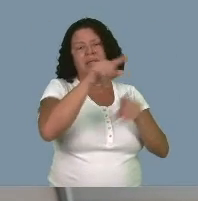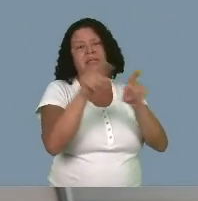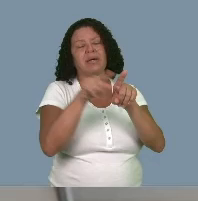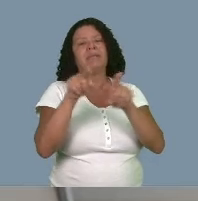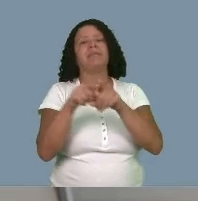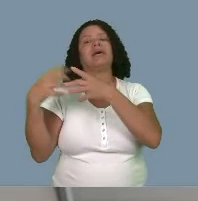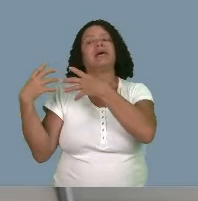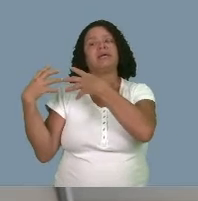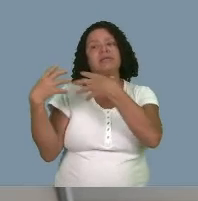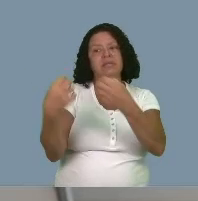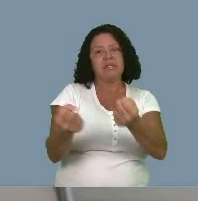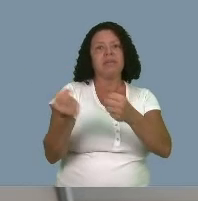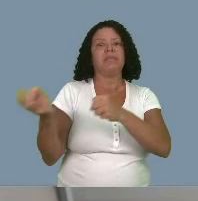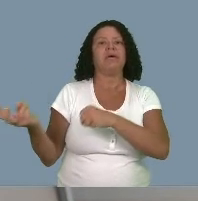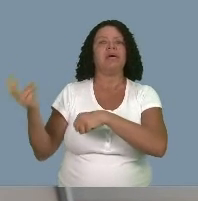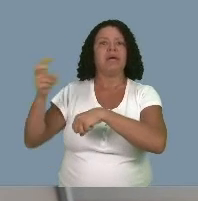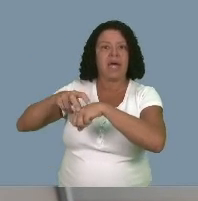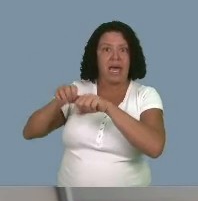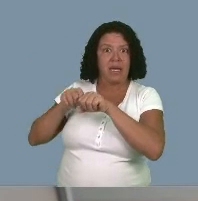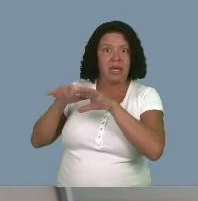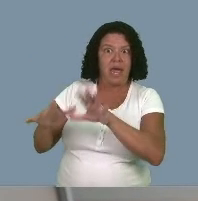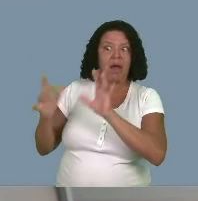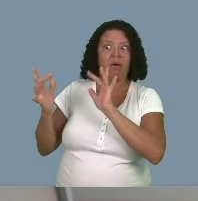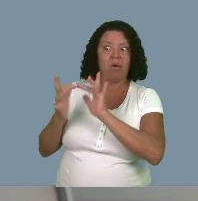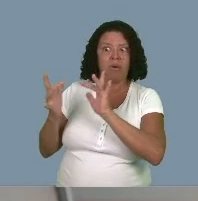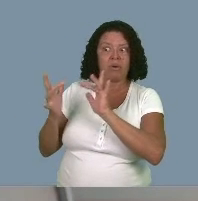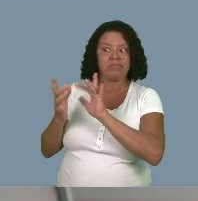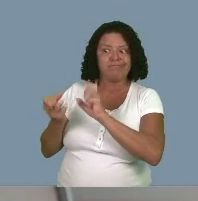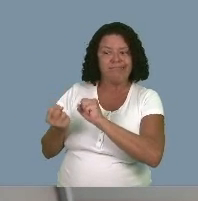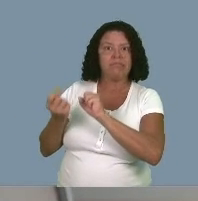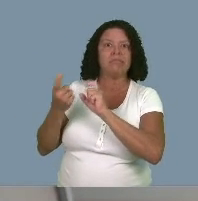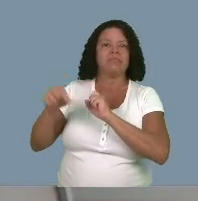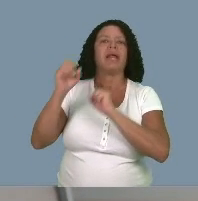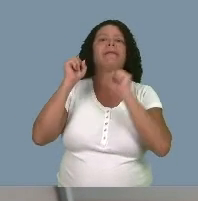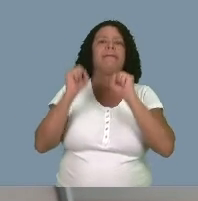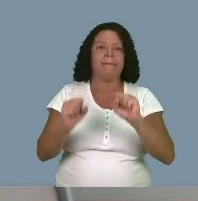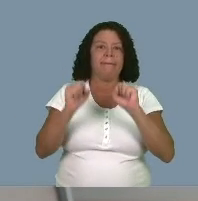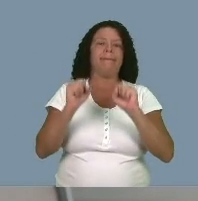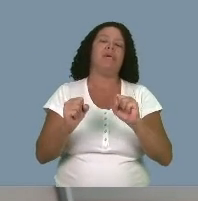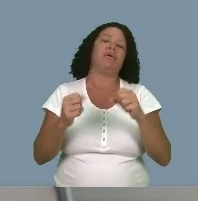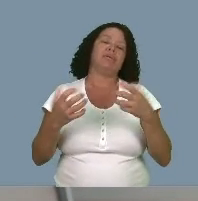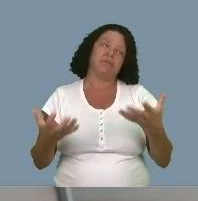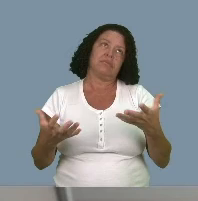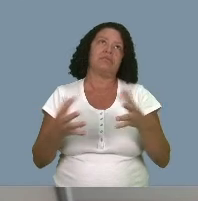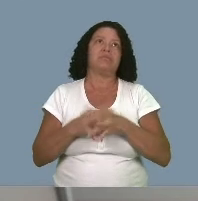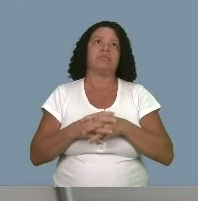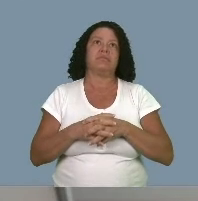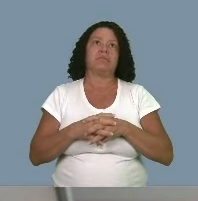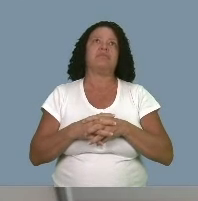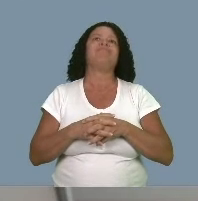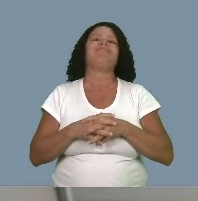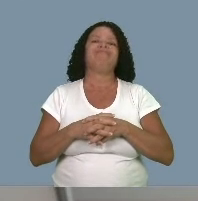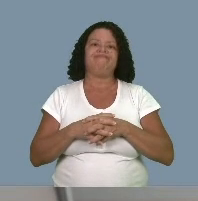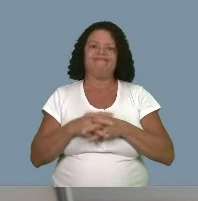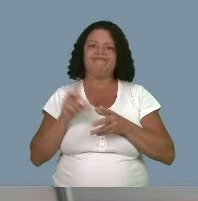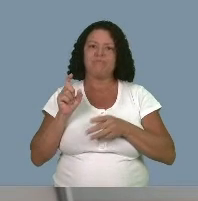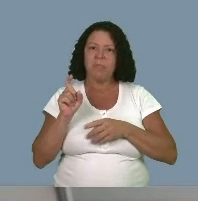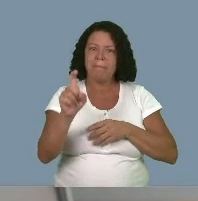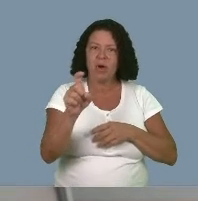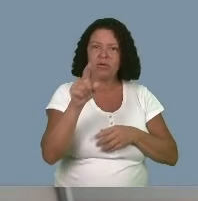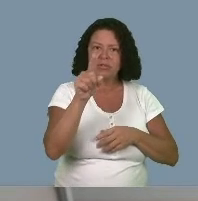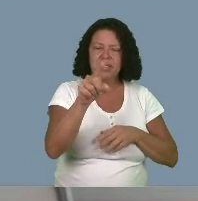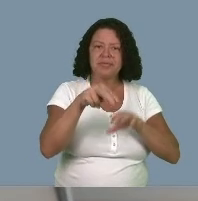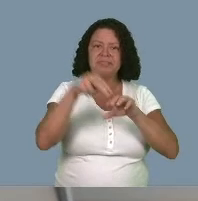receber esse vírus, para ter contato com esse vírus, sim, isso pode ter, de alguma maneira, abreviado o seu